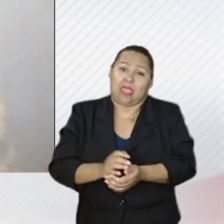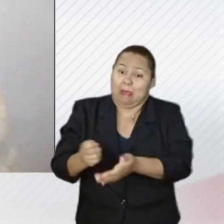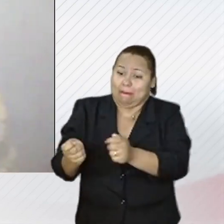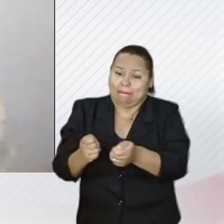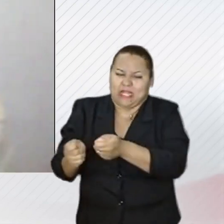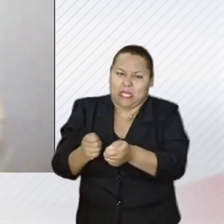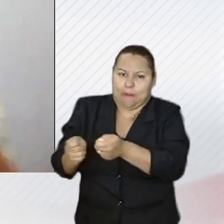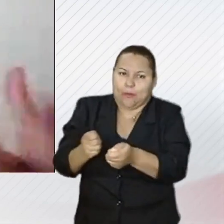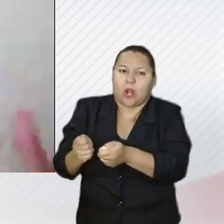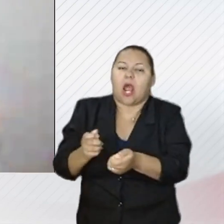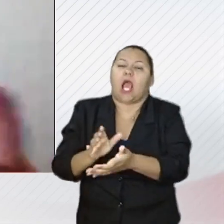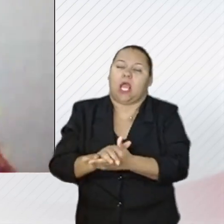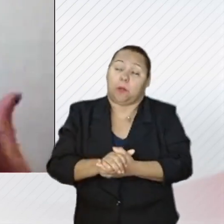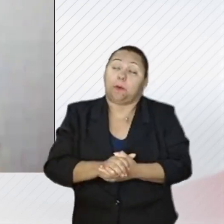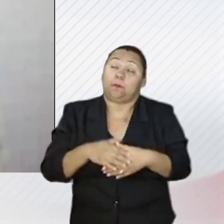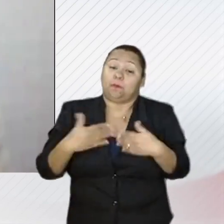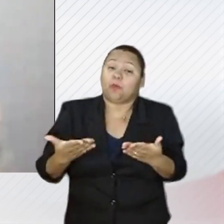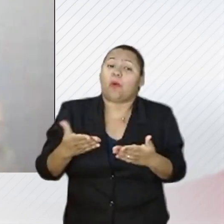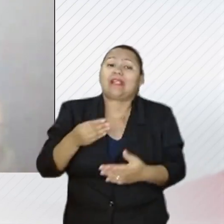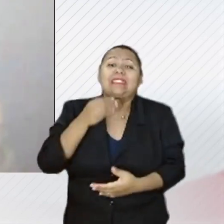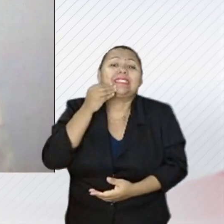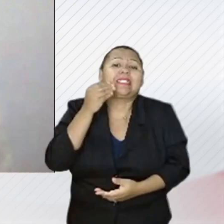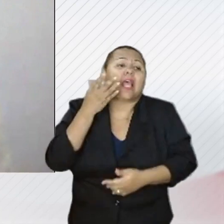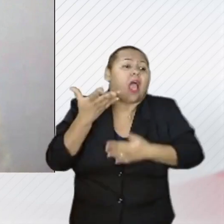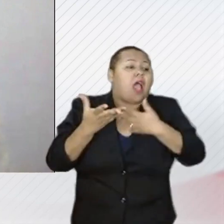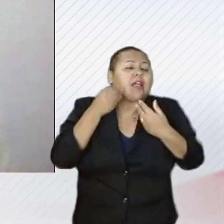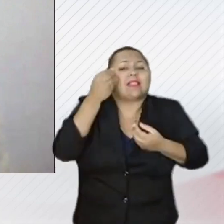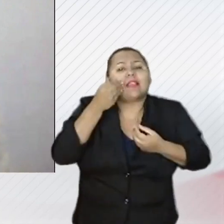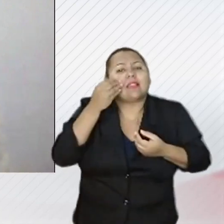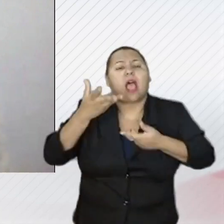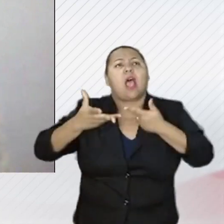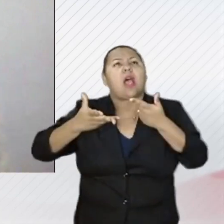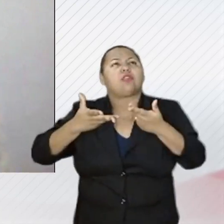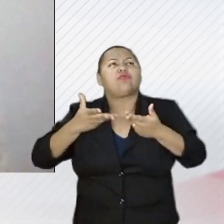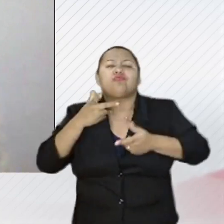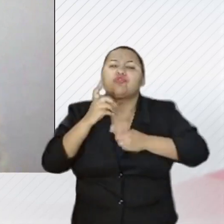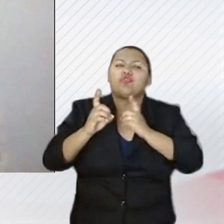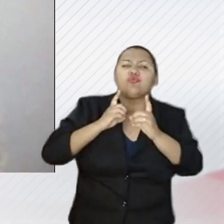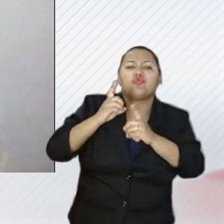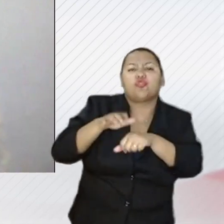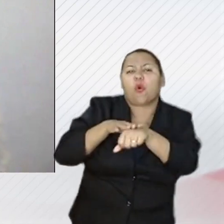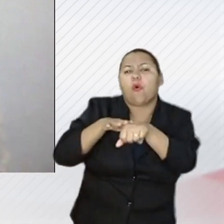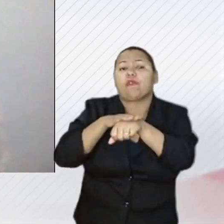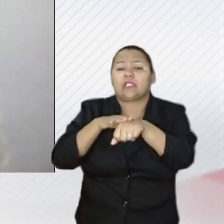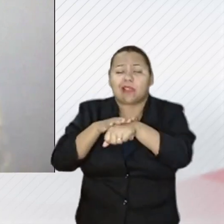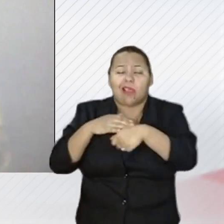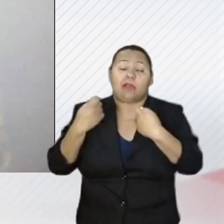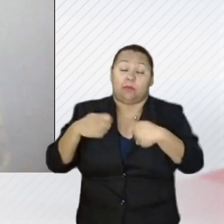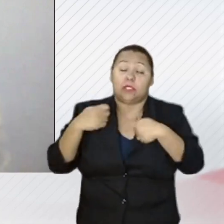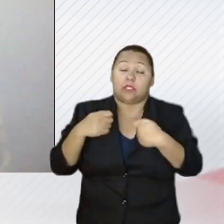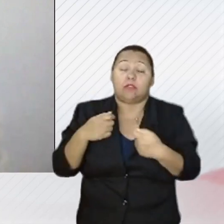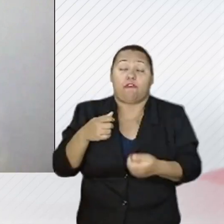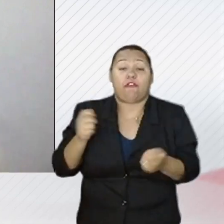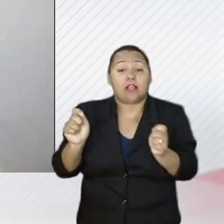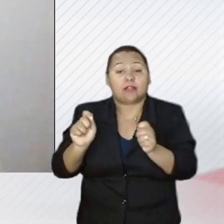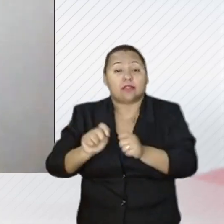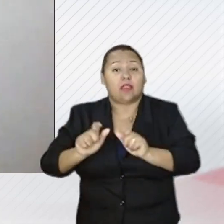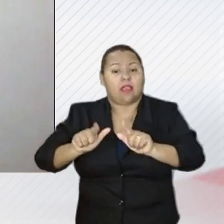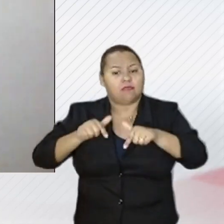Então, tentar discutir tudo isso. Então, tem vários desafios aí que devem ser realizados, devem ser feitos. Tem muita gente para ser